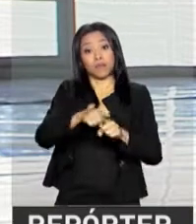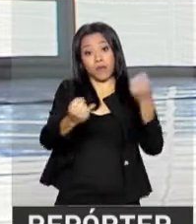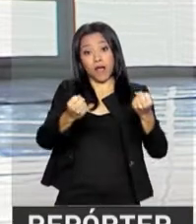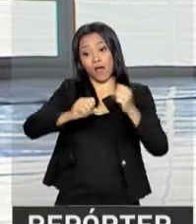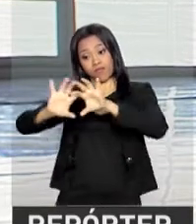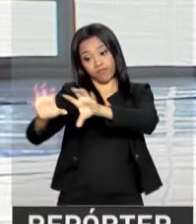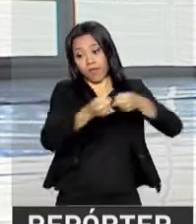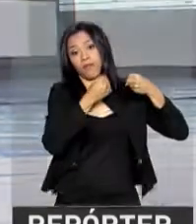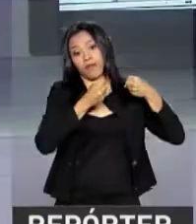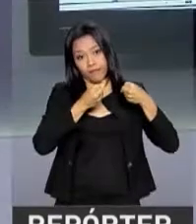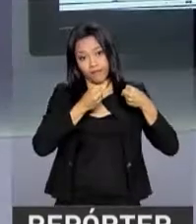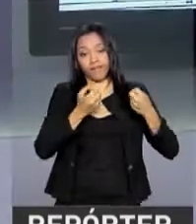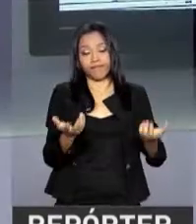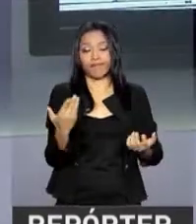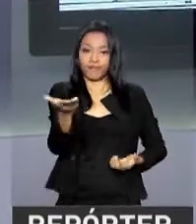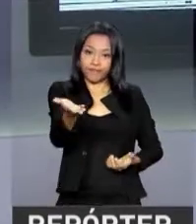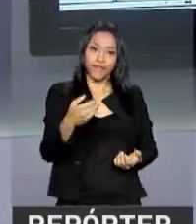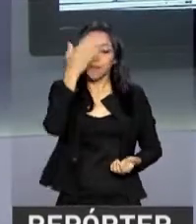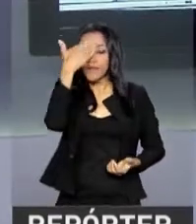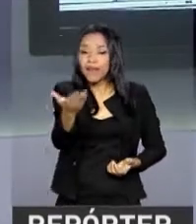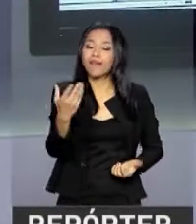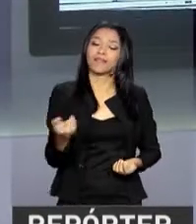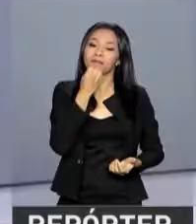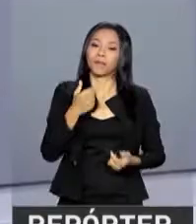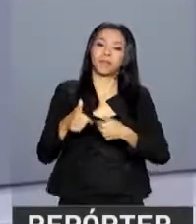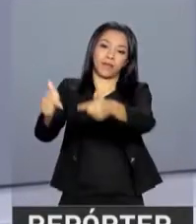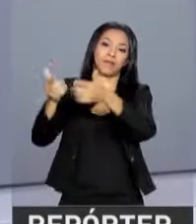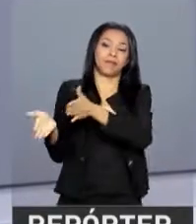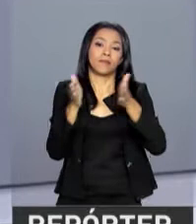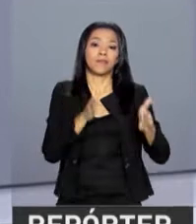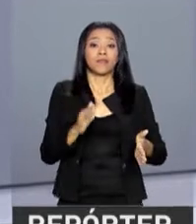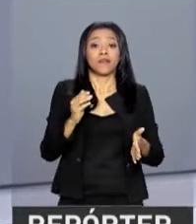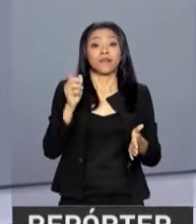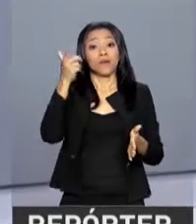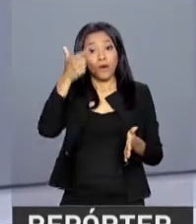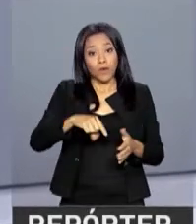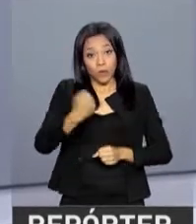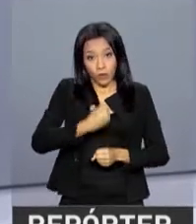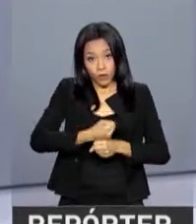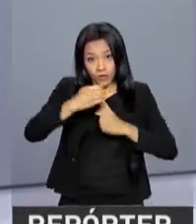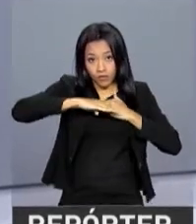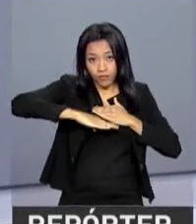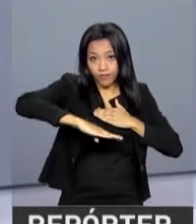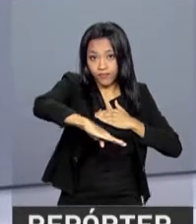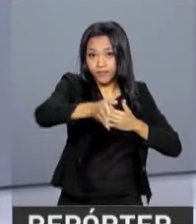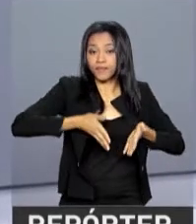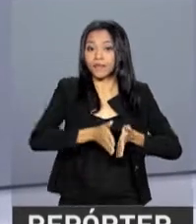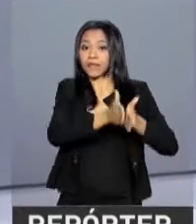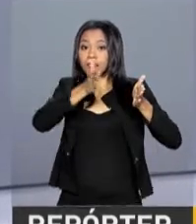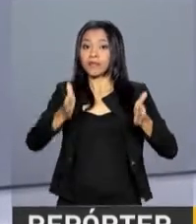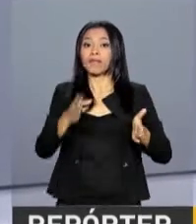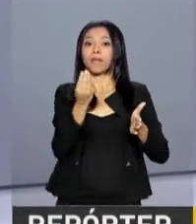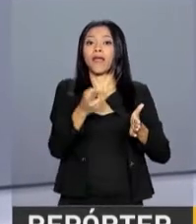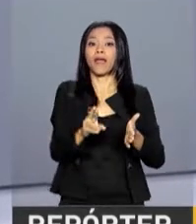voto você carol cada um trabalho pra você nem mais um trecho da obra de duplicação da rodovia br-101